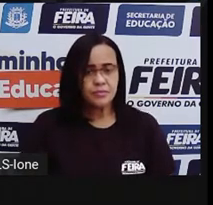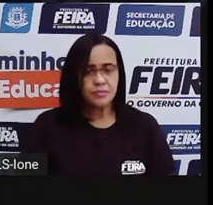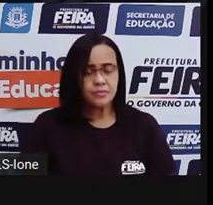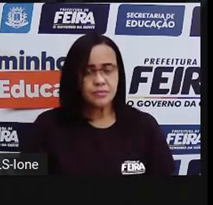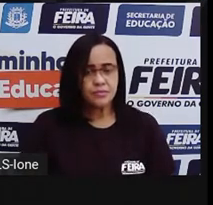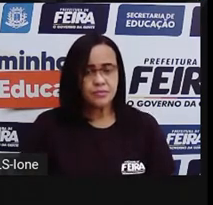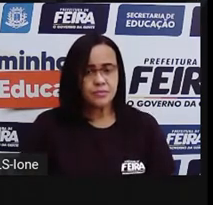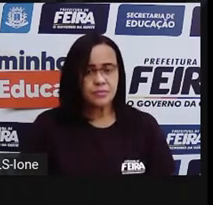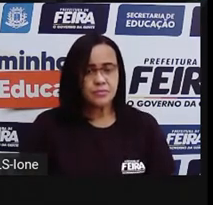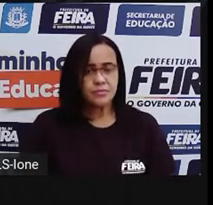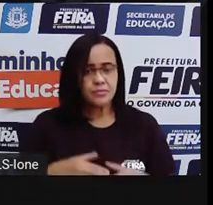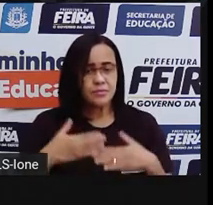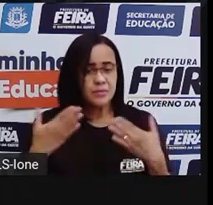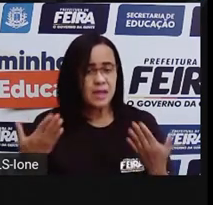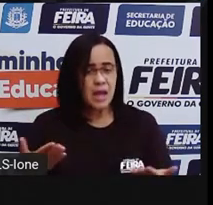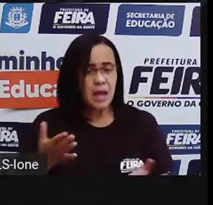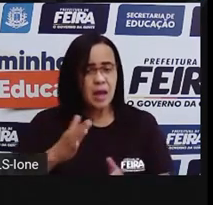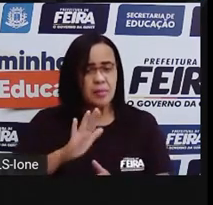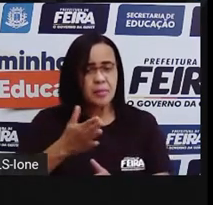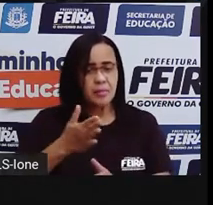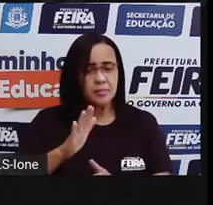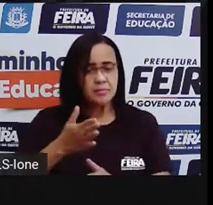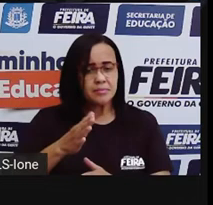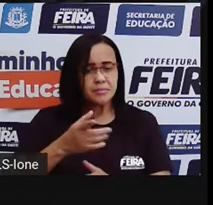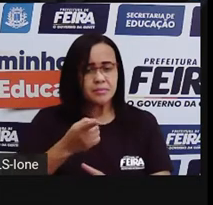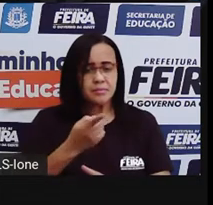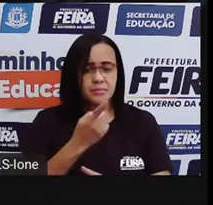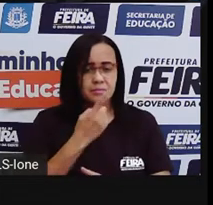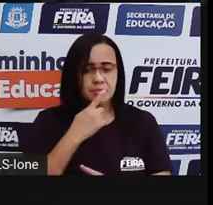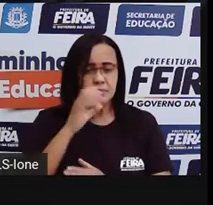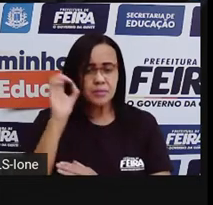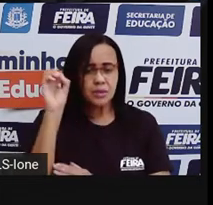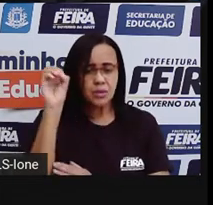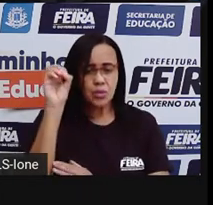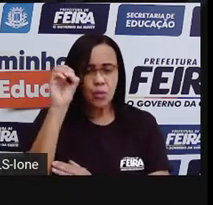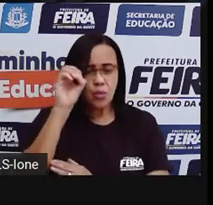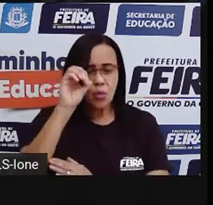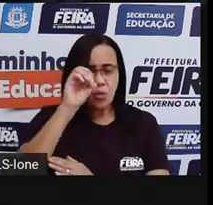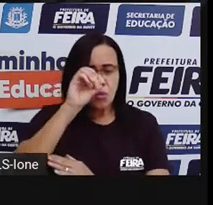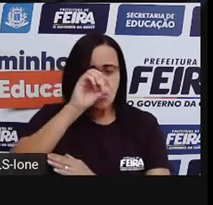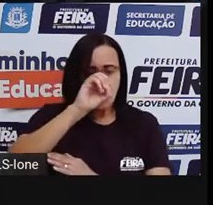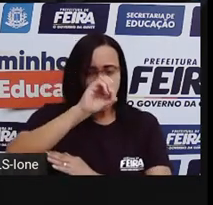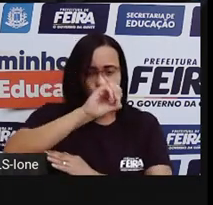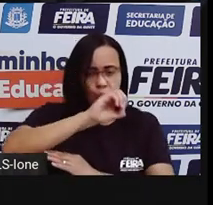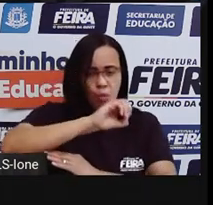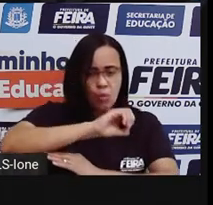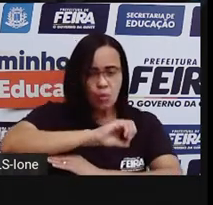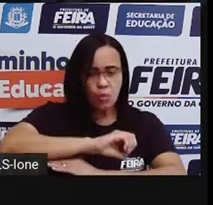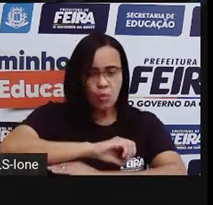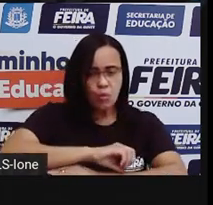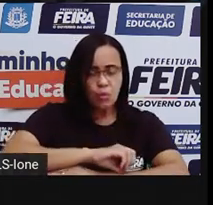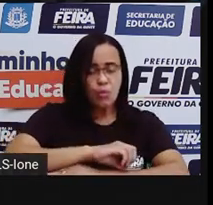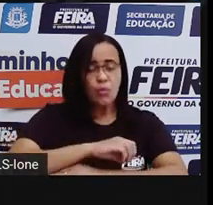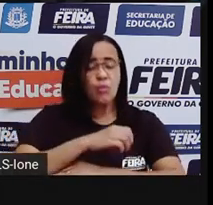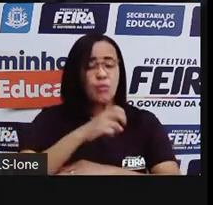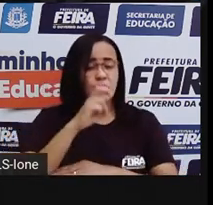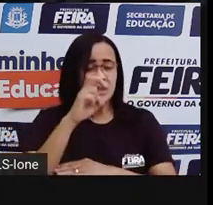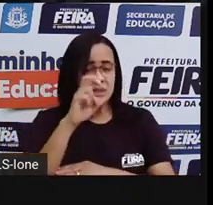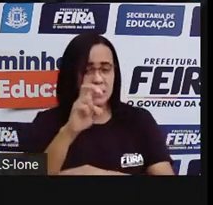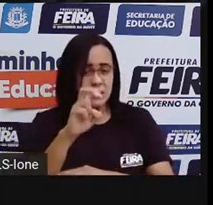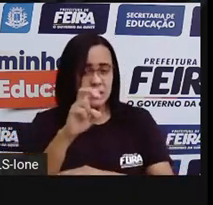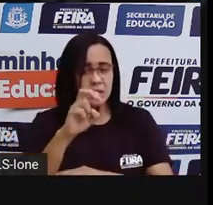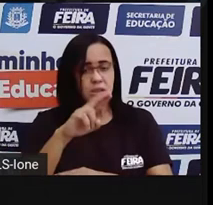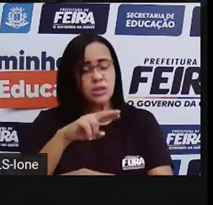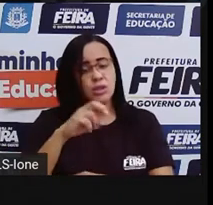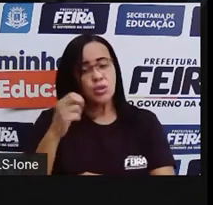quando tá quase de noitinha, lá para 6 horas, 5, 6 horas da tarde, no iníciozinho da noite. Por